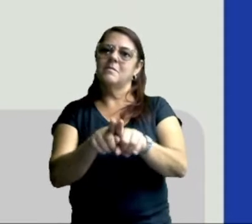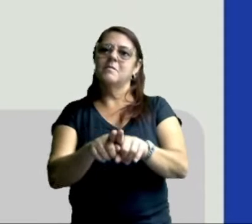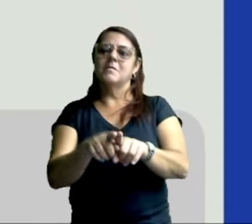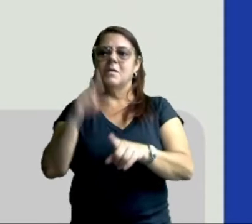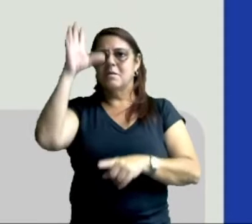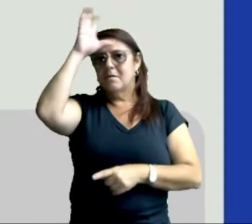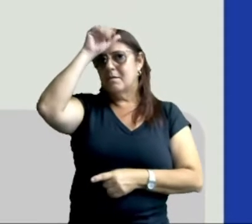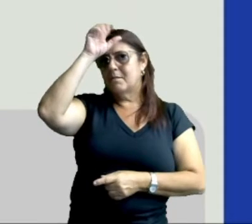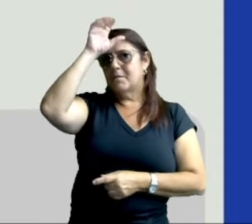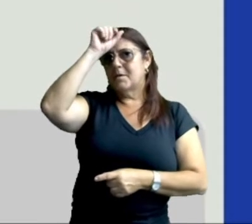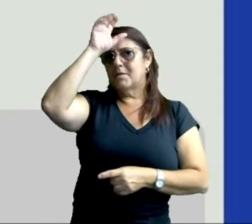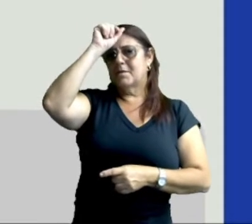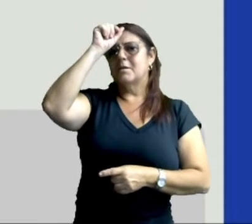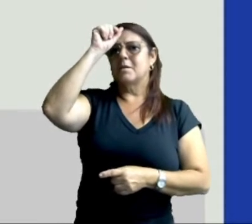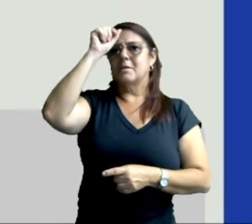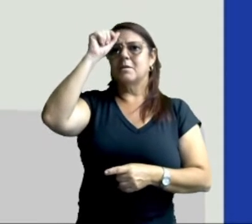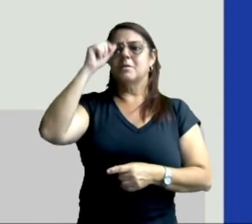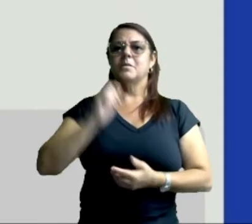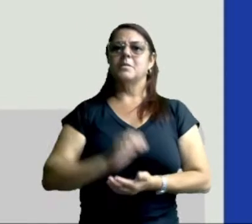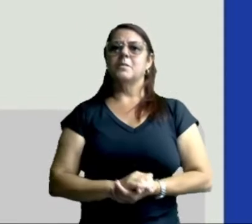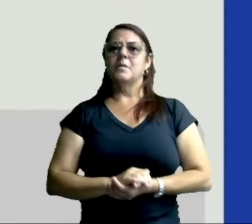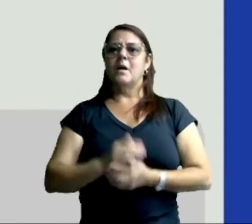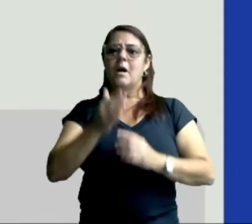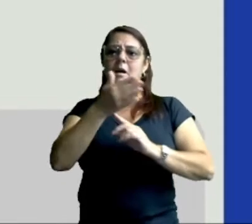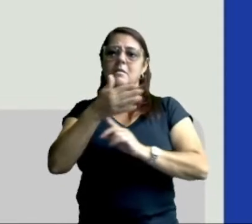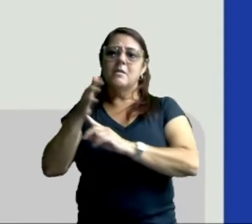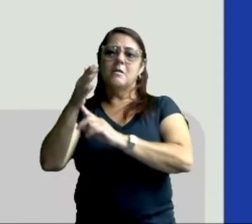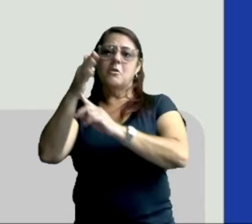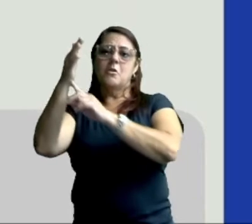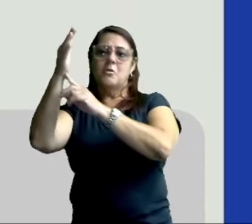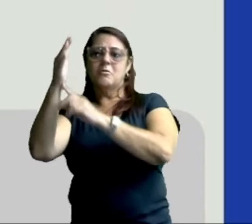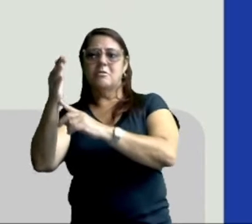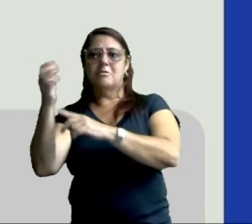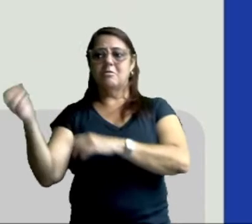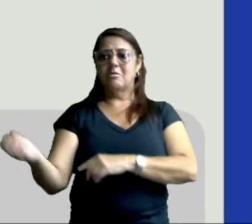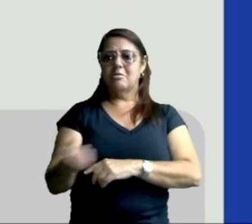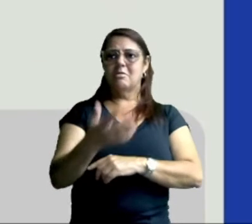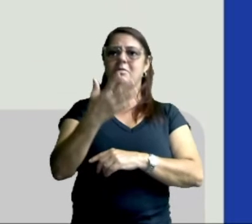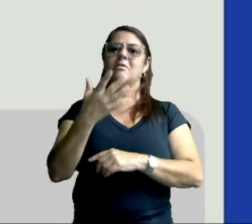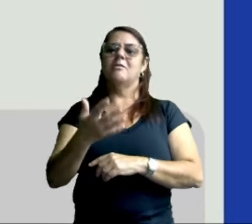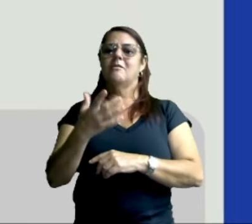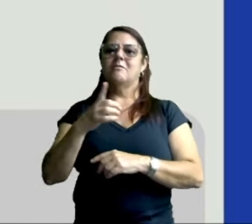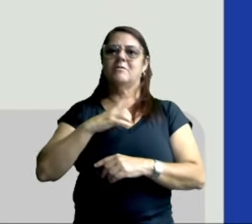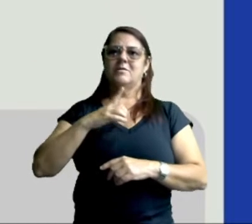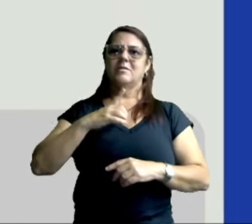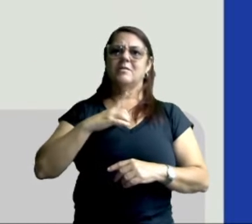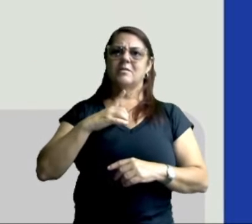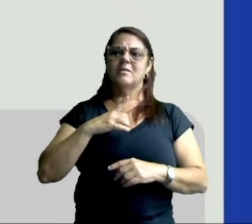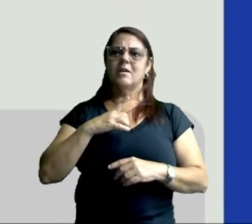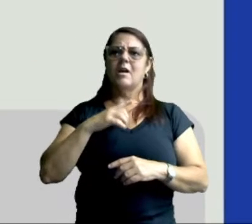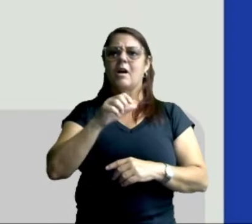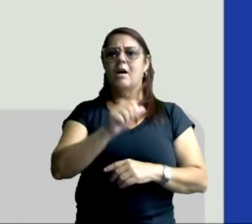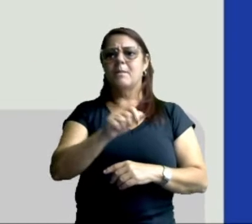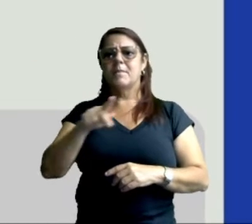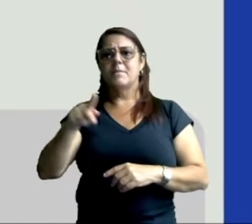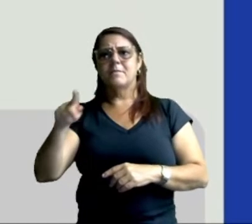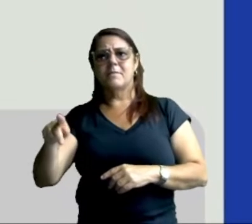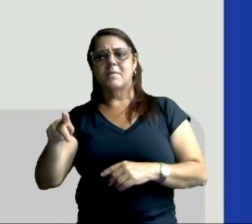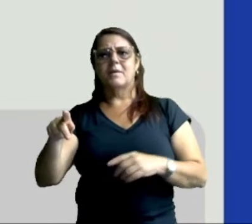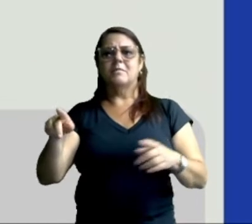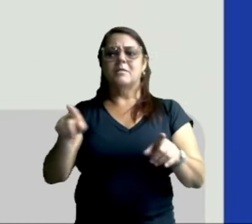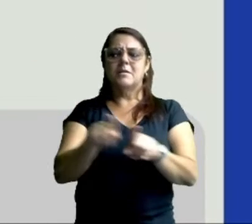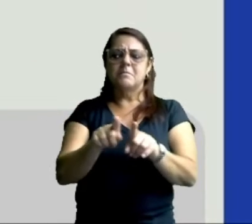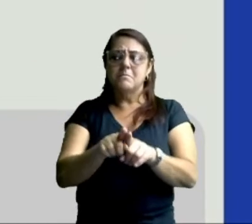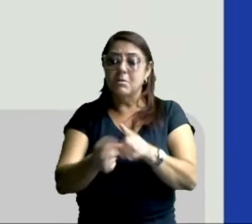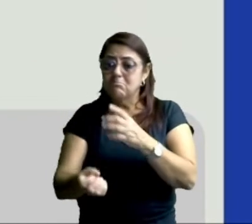mundo e aprendendo com cada tecnologia nova que surge, com cada aplicativo que vai surgindo e